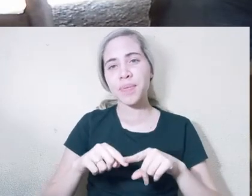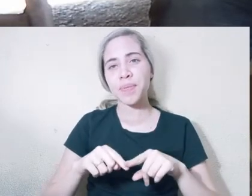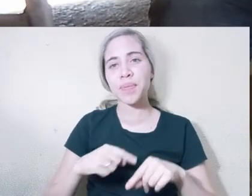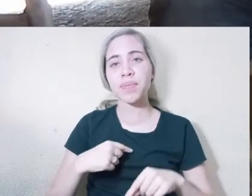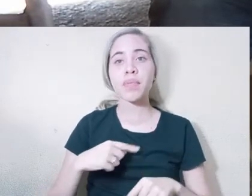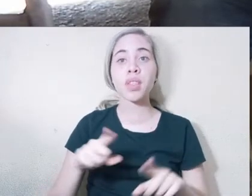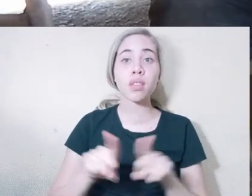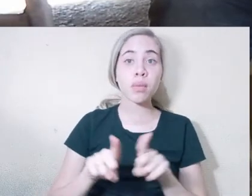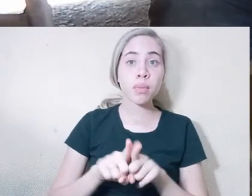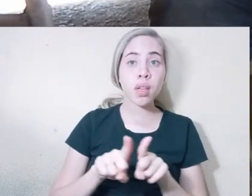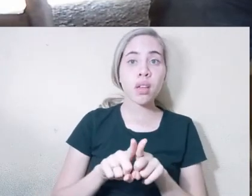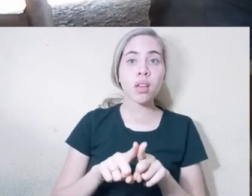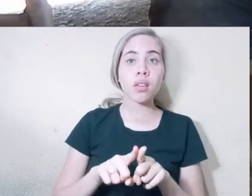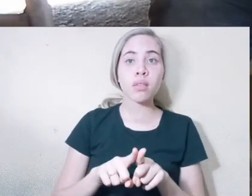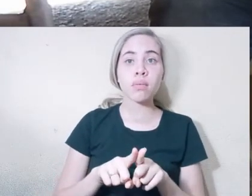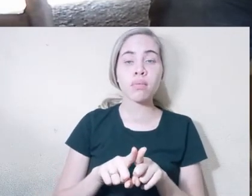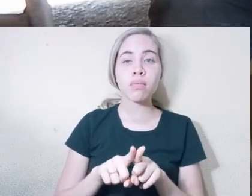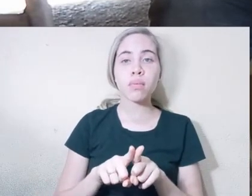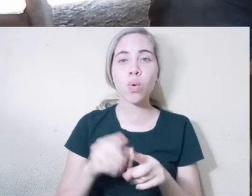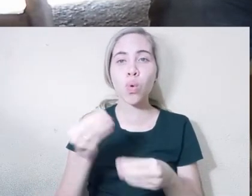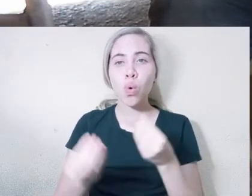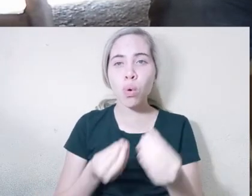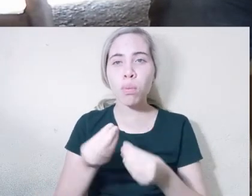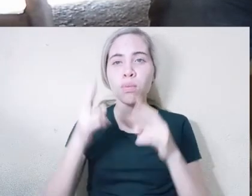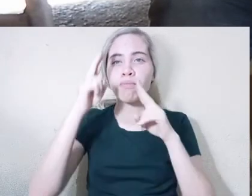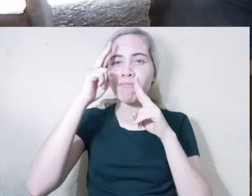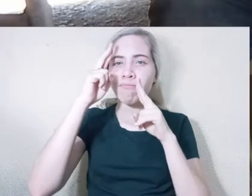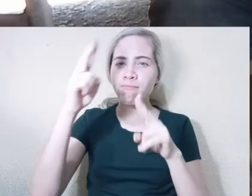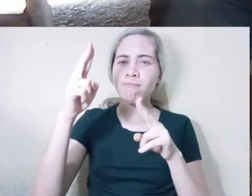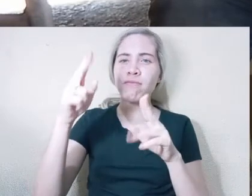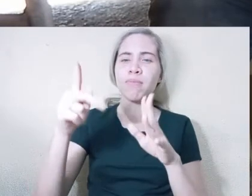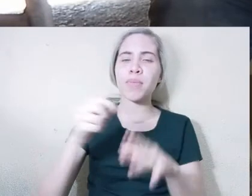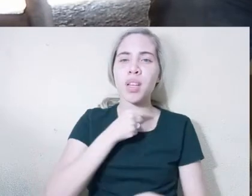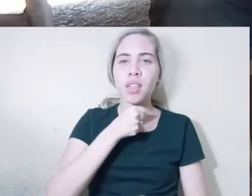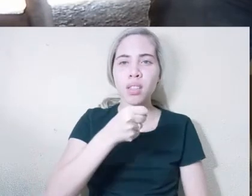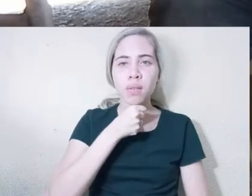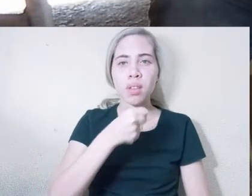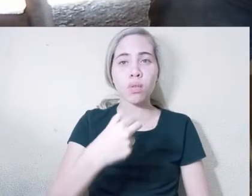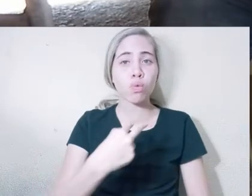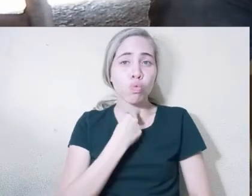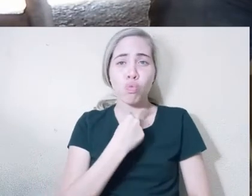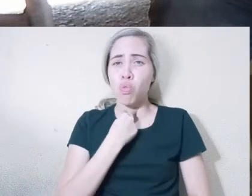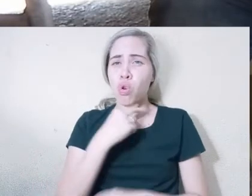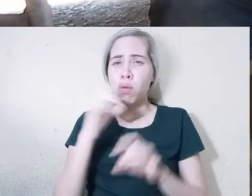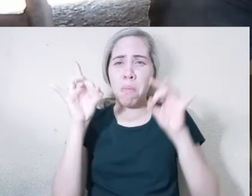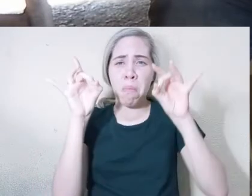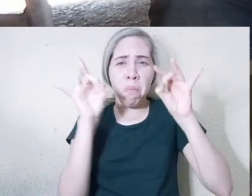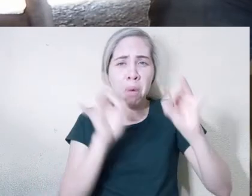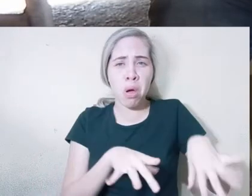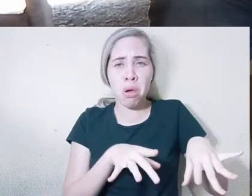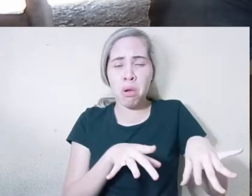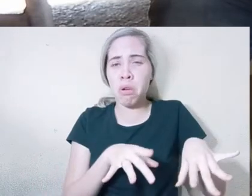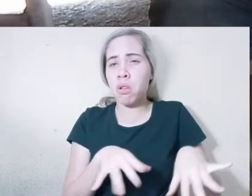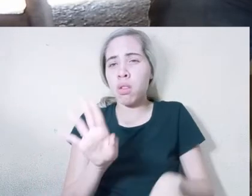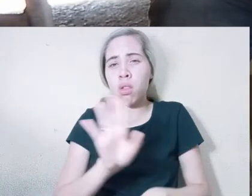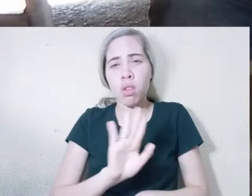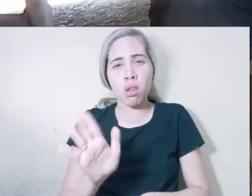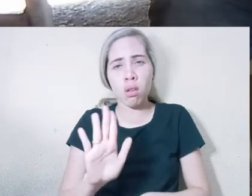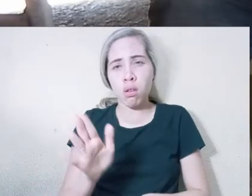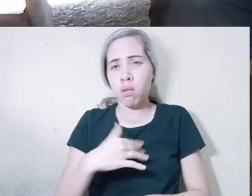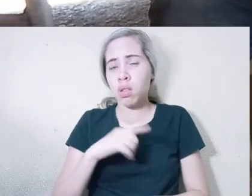né? E como assim, foi dito ao longo aqui da entrevista, a gente não pode desistir,